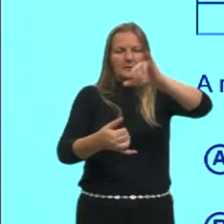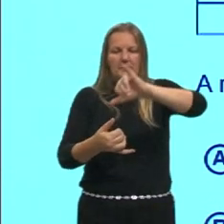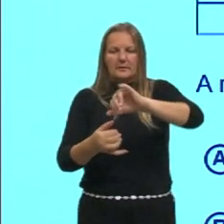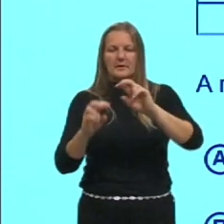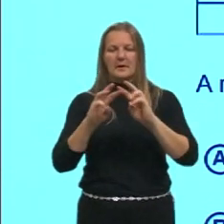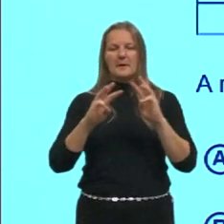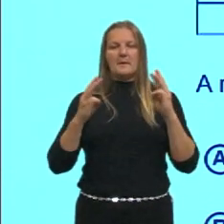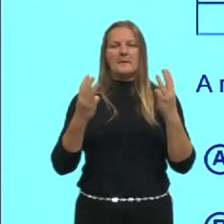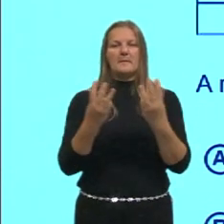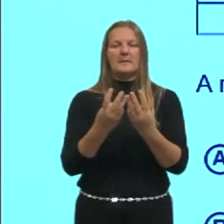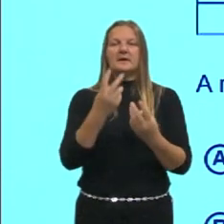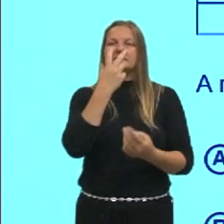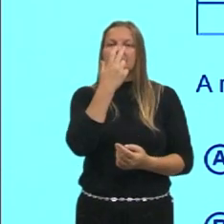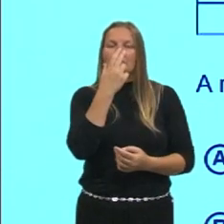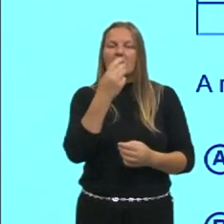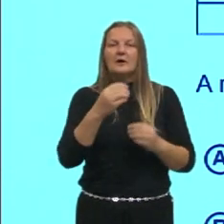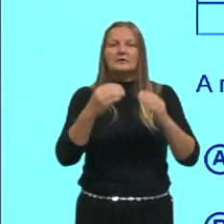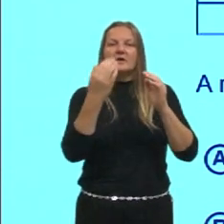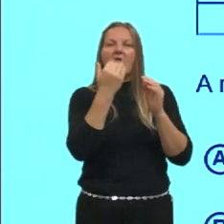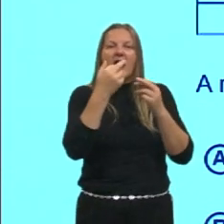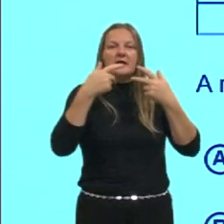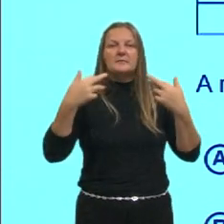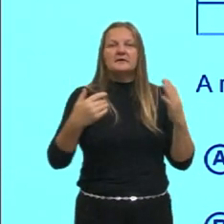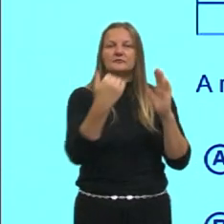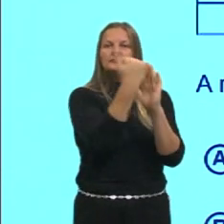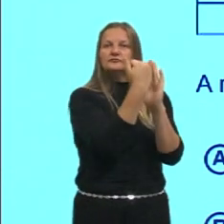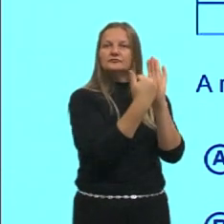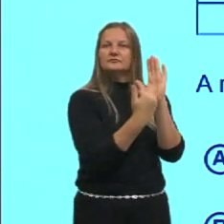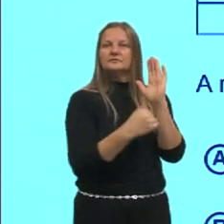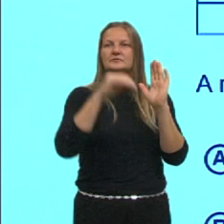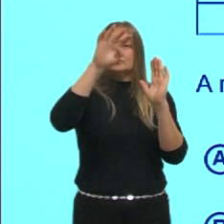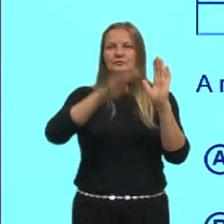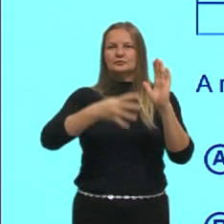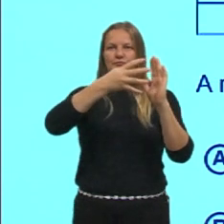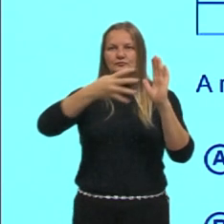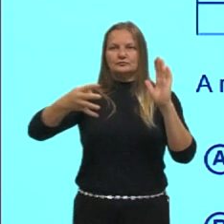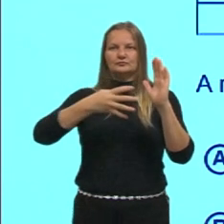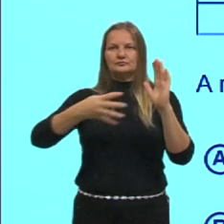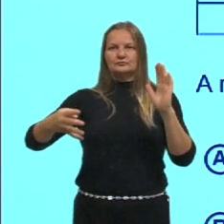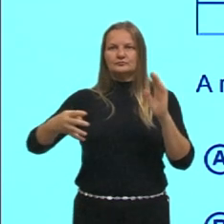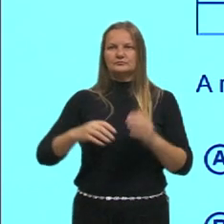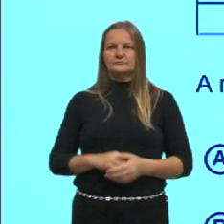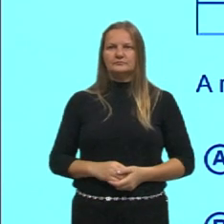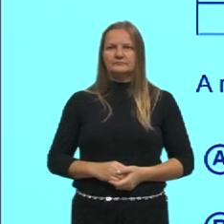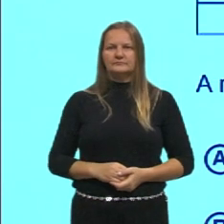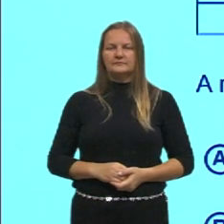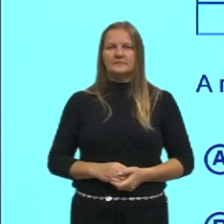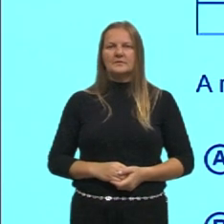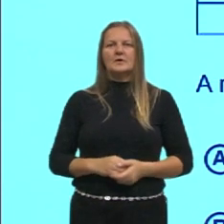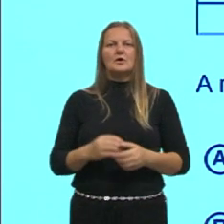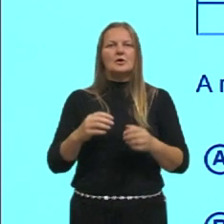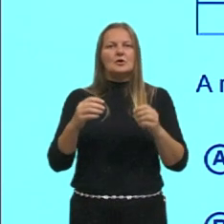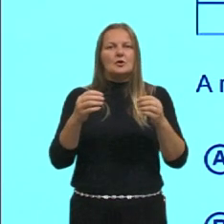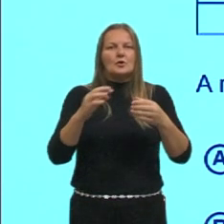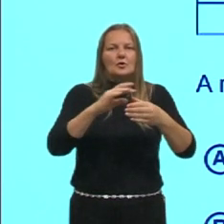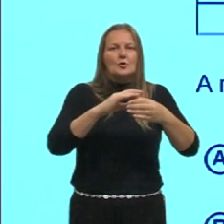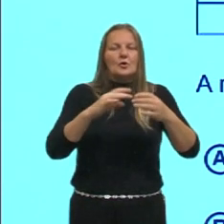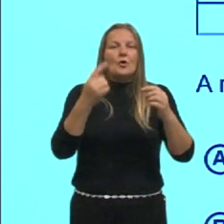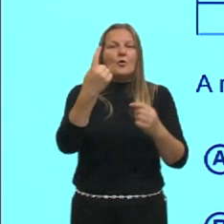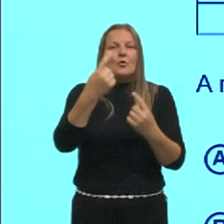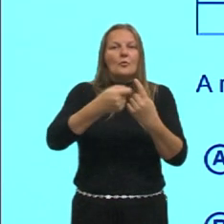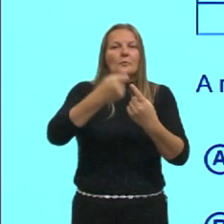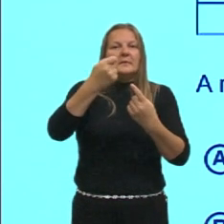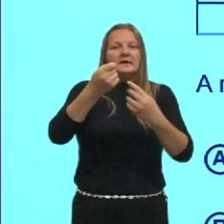dos alimentos descritos no quadro os alimentos Foram deixados em contato com a solução digestiva durante o mesmo